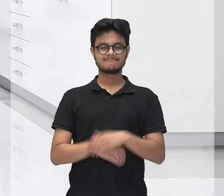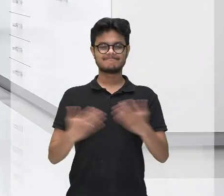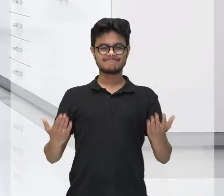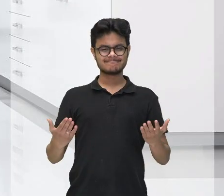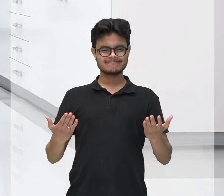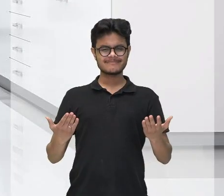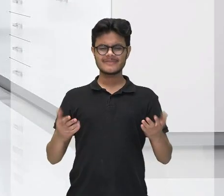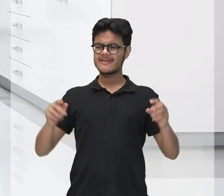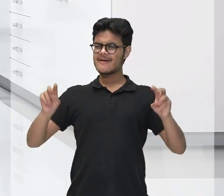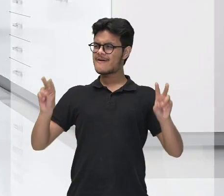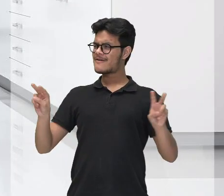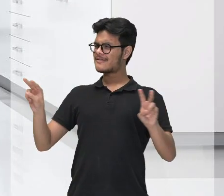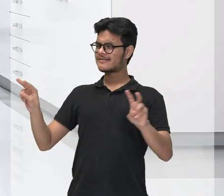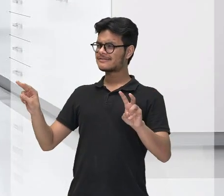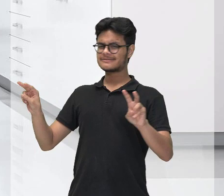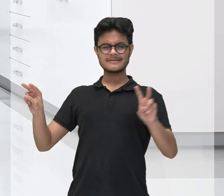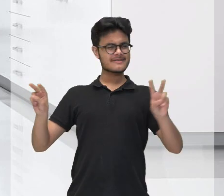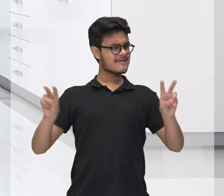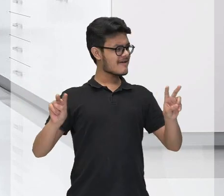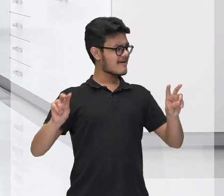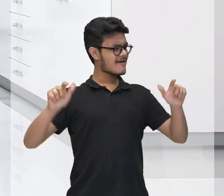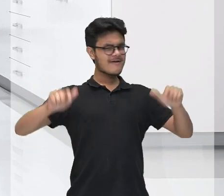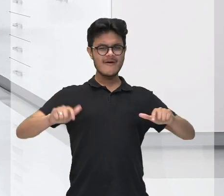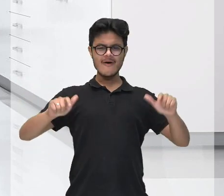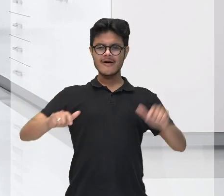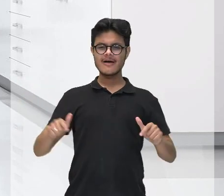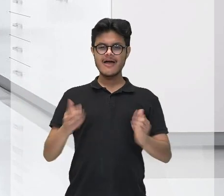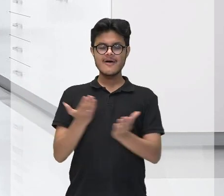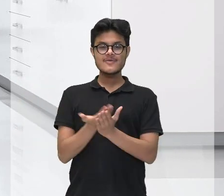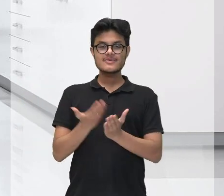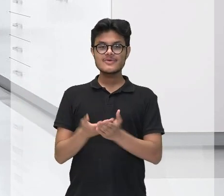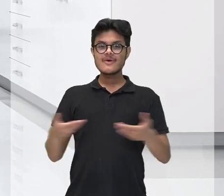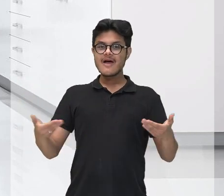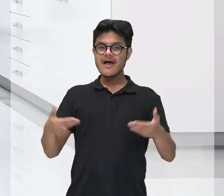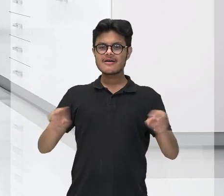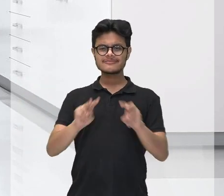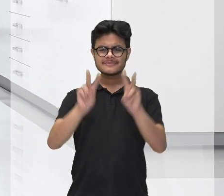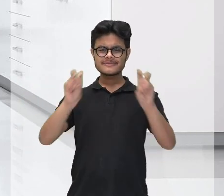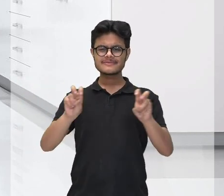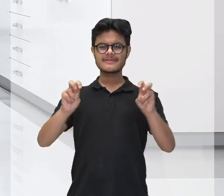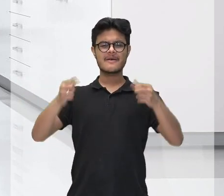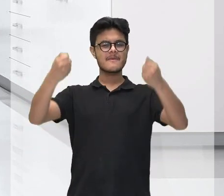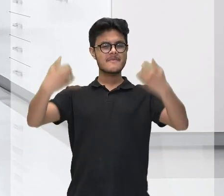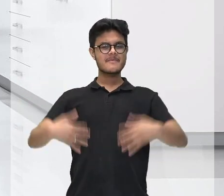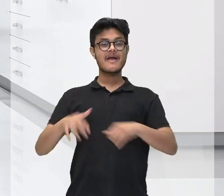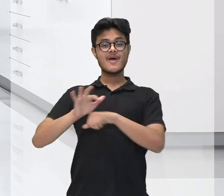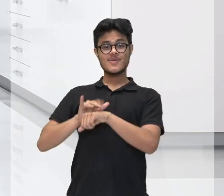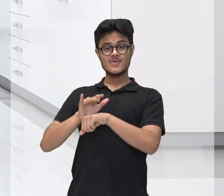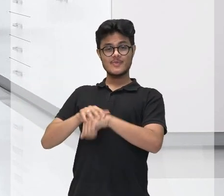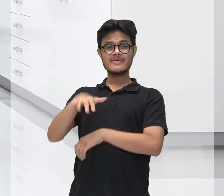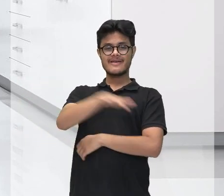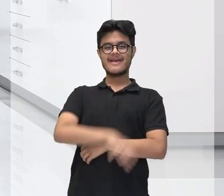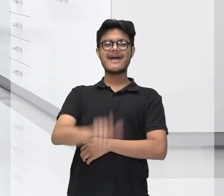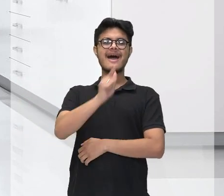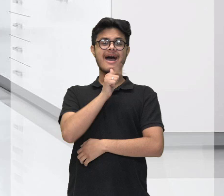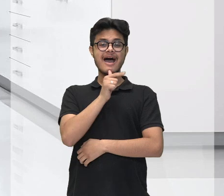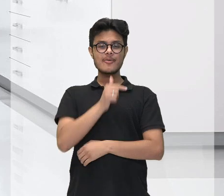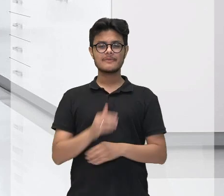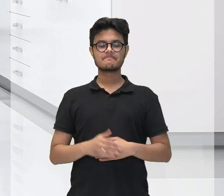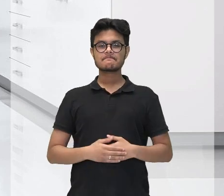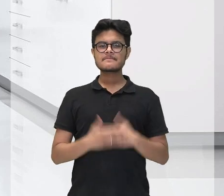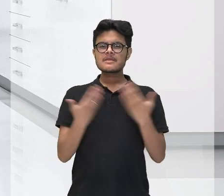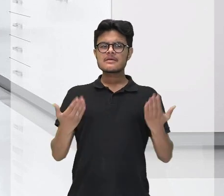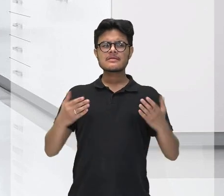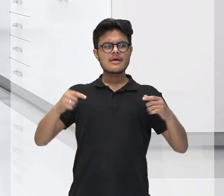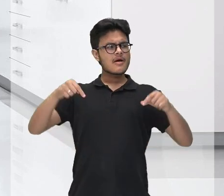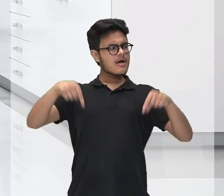Olá, olha onde eu estou na nossa aula para tratar aí das doenças de veiculação hídrica. Eu vim para dentro de